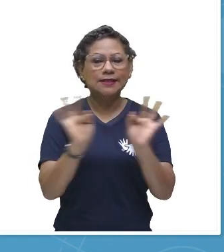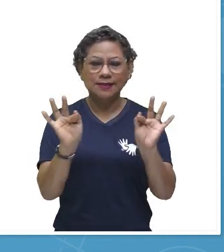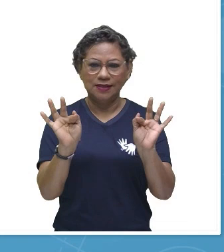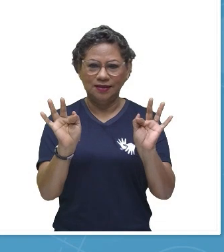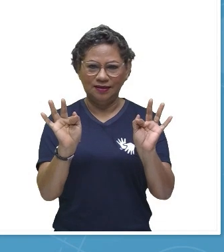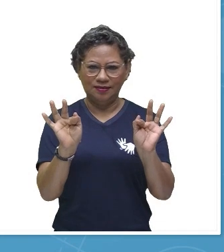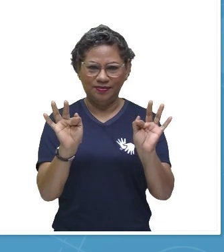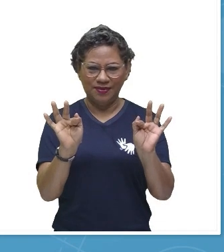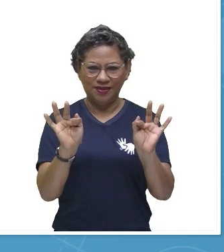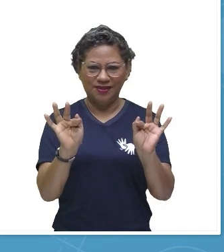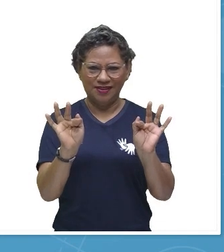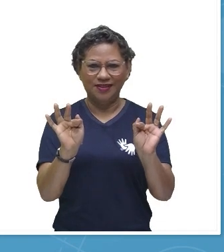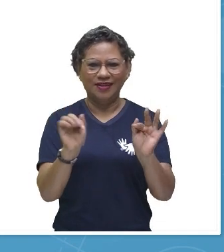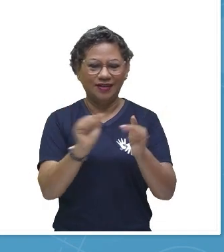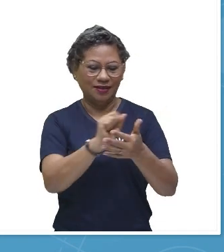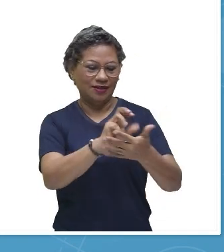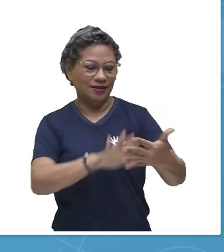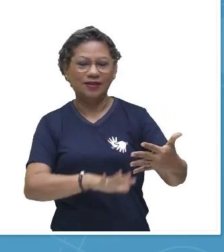resolver. Agora,